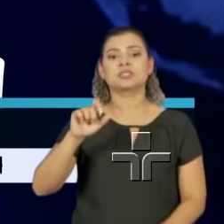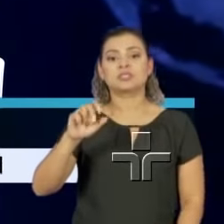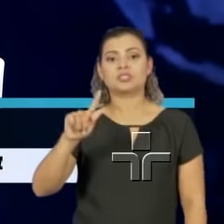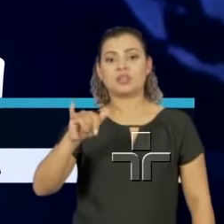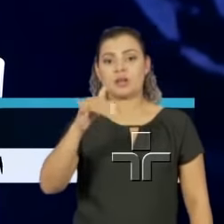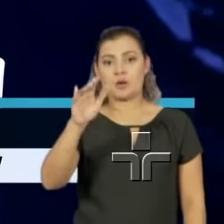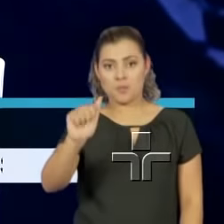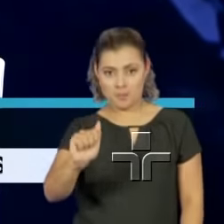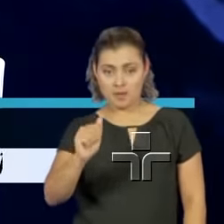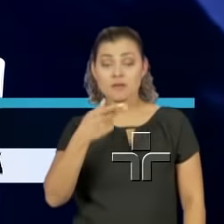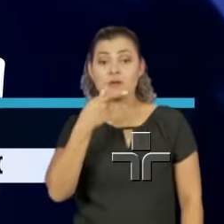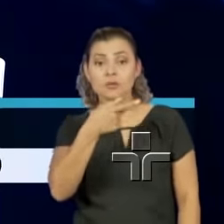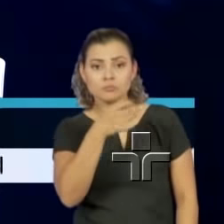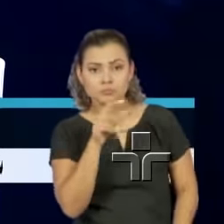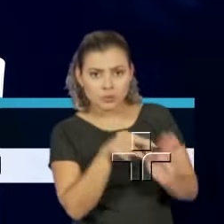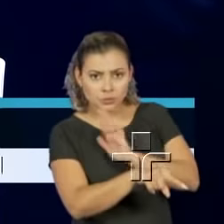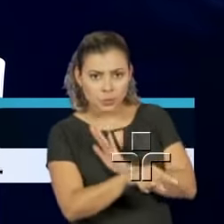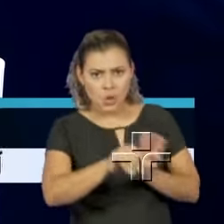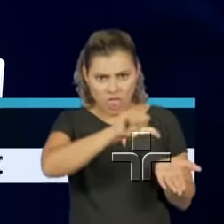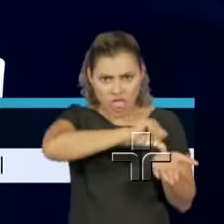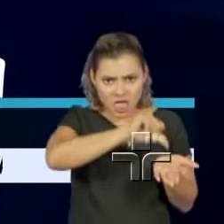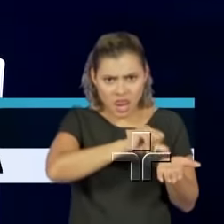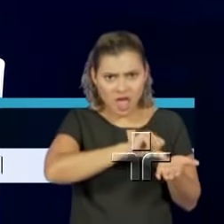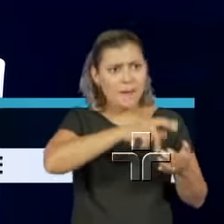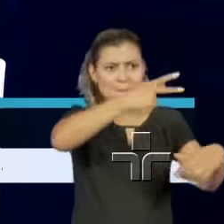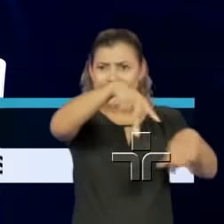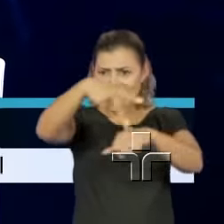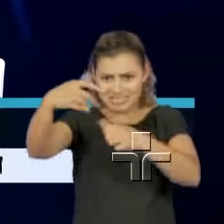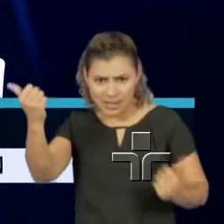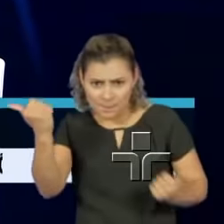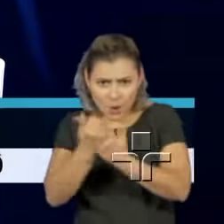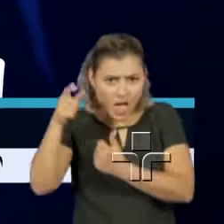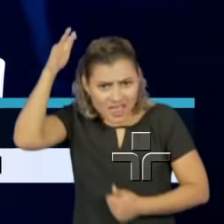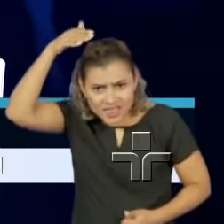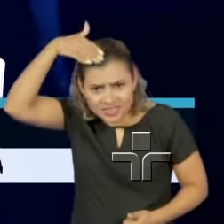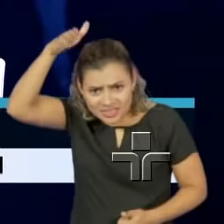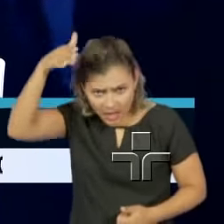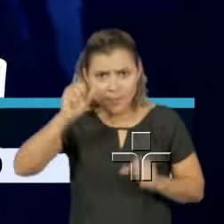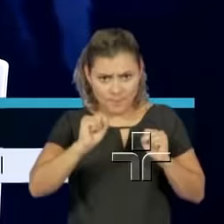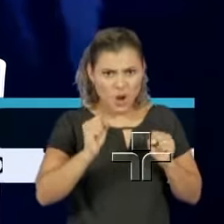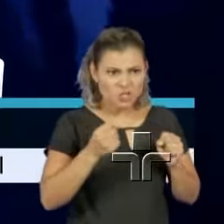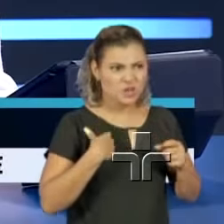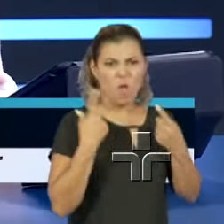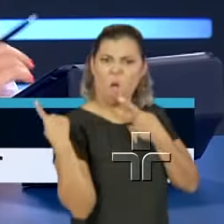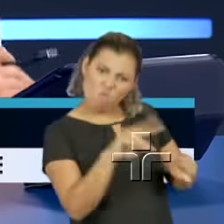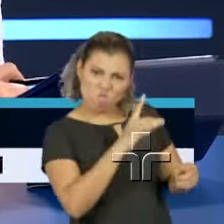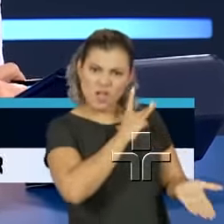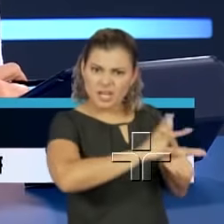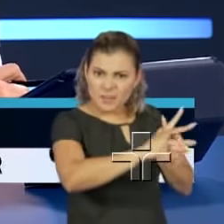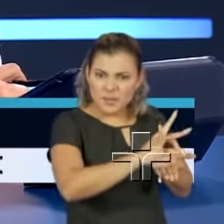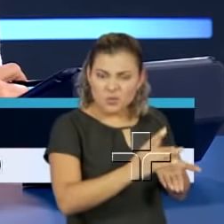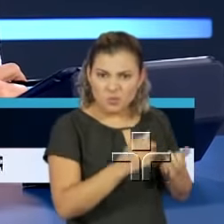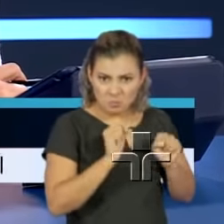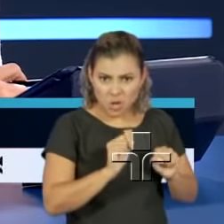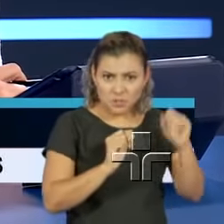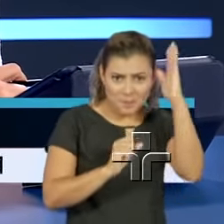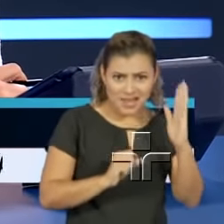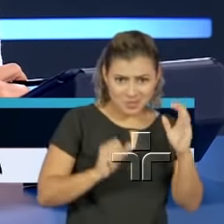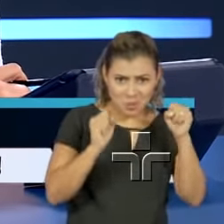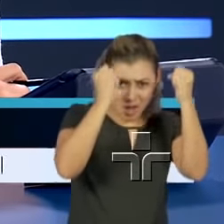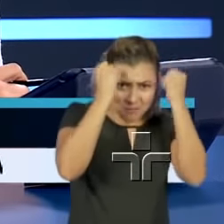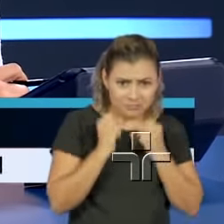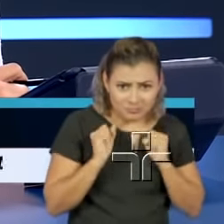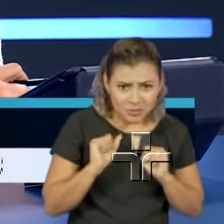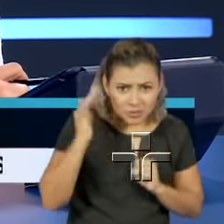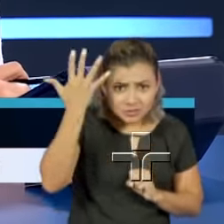professor Sérgio, o Irã poderá tomar como inimigas as nações que apoiarem Trump? Com Bolsonaro, o Brasil pode ser alvo de terrorismo?